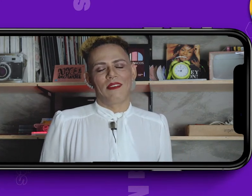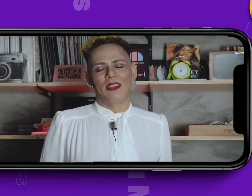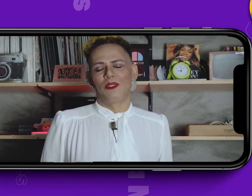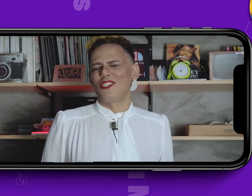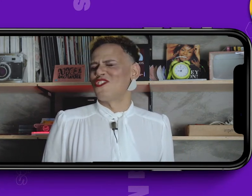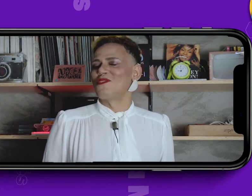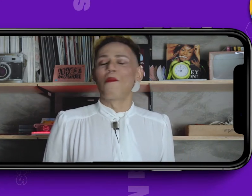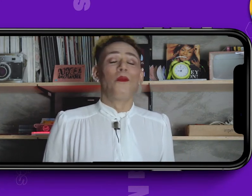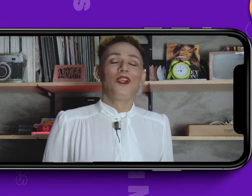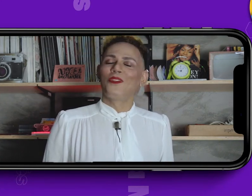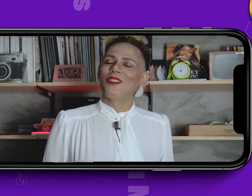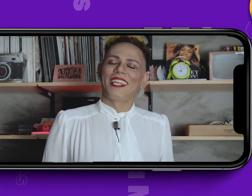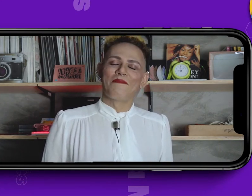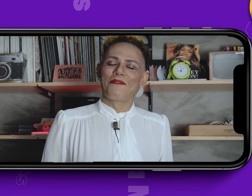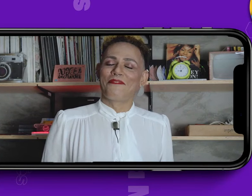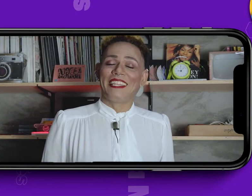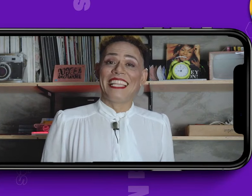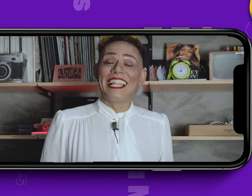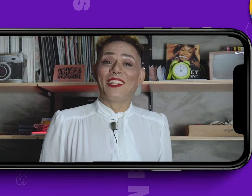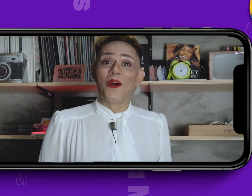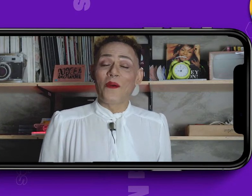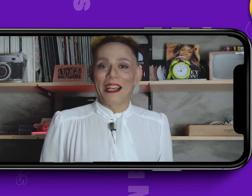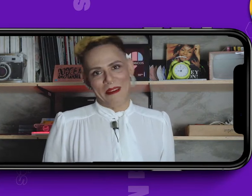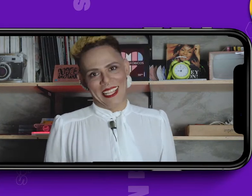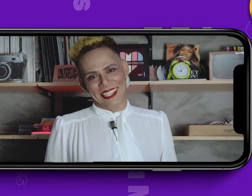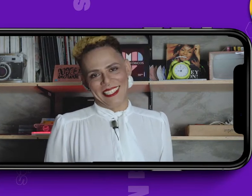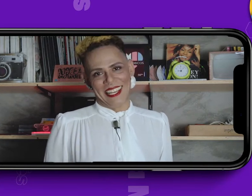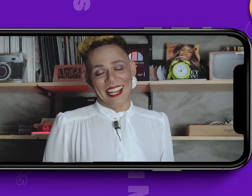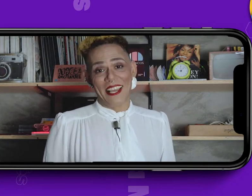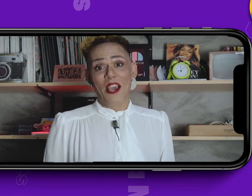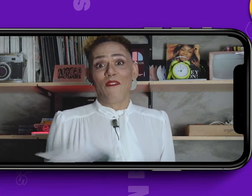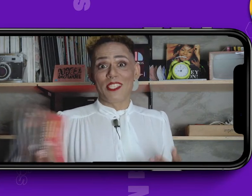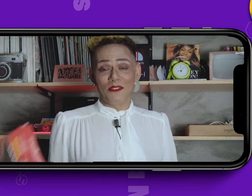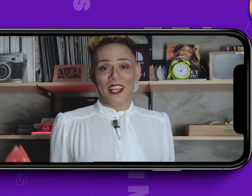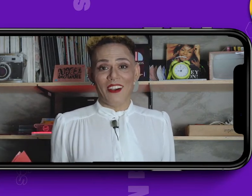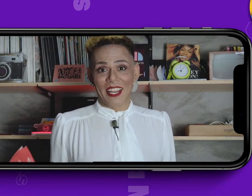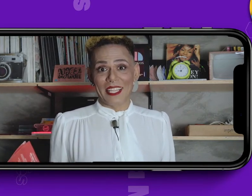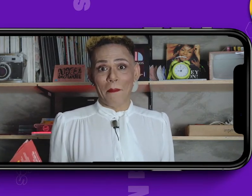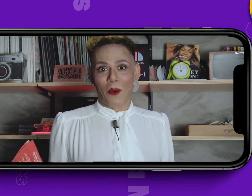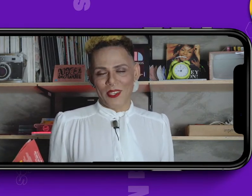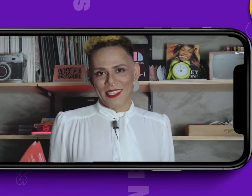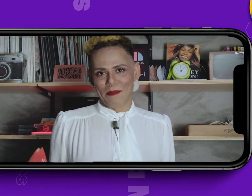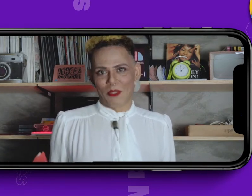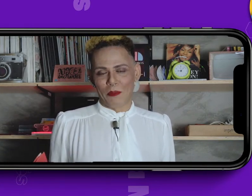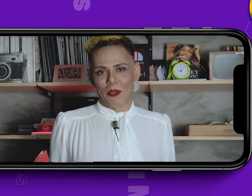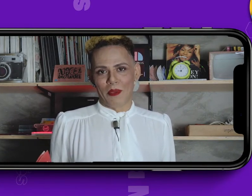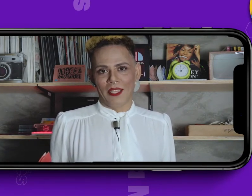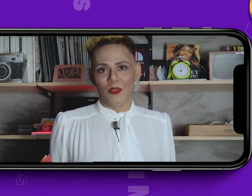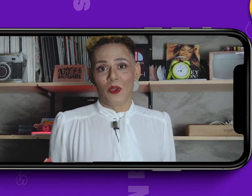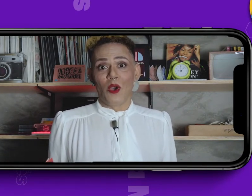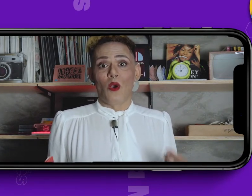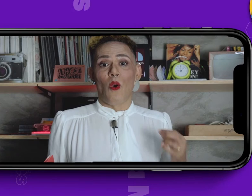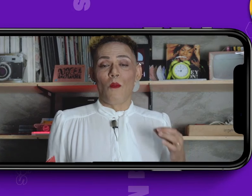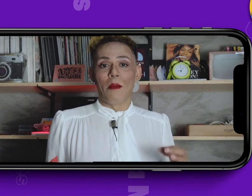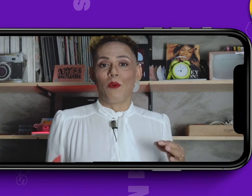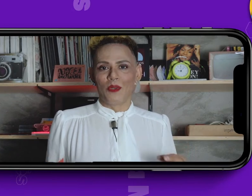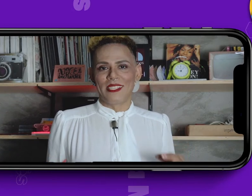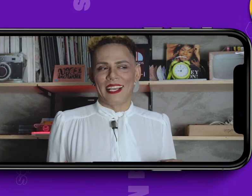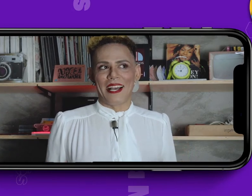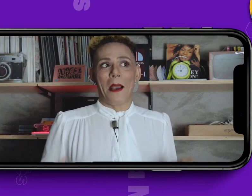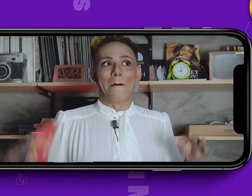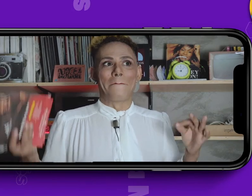E sei que vai ficar durante muito tempo, vida longa, a Balada Literária. Vocês vão ficar agora, depois desse meu depoimento, com